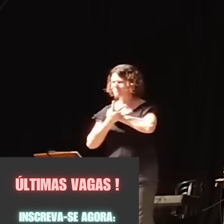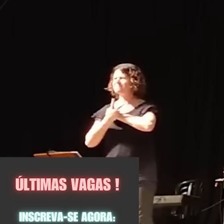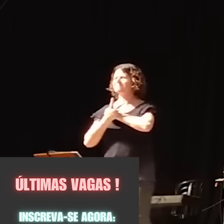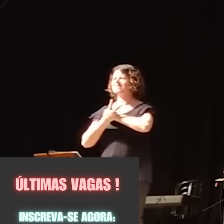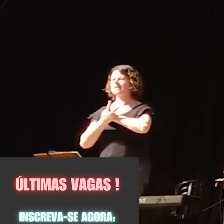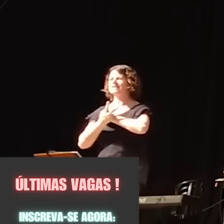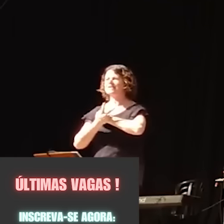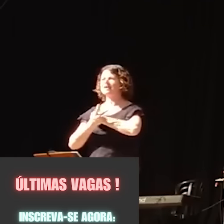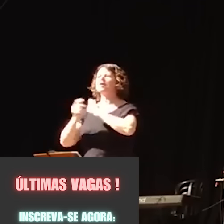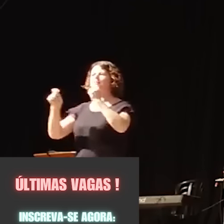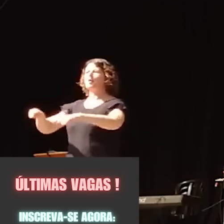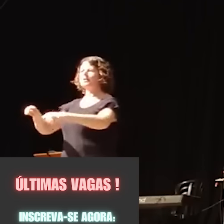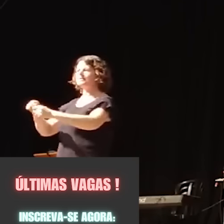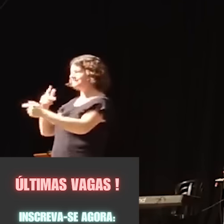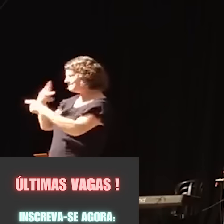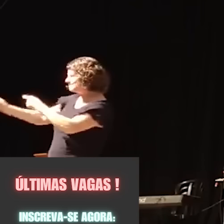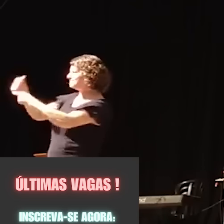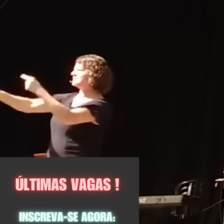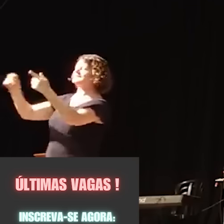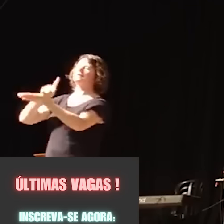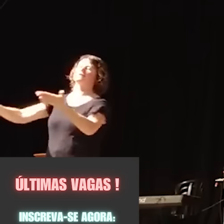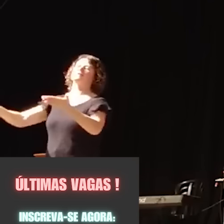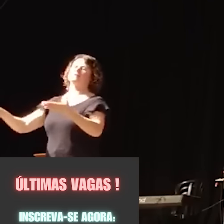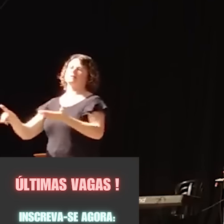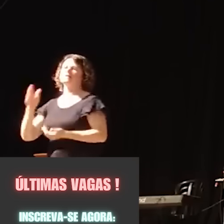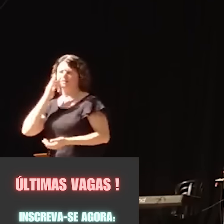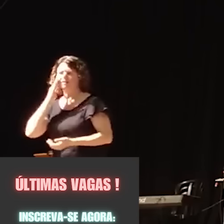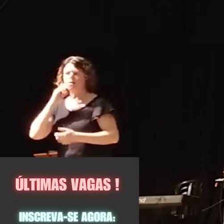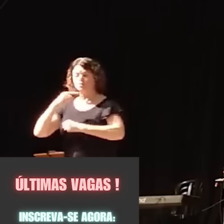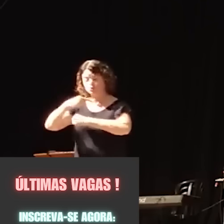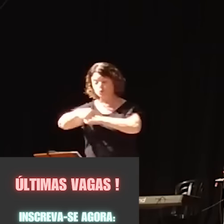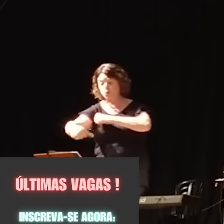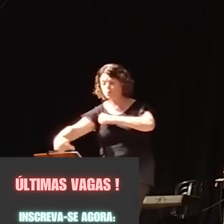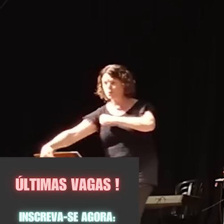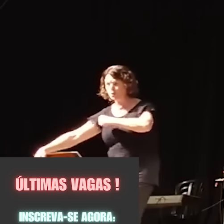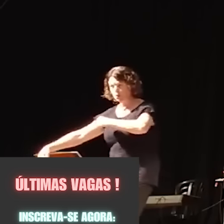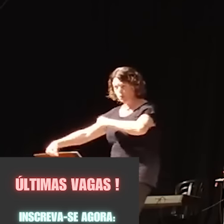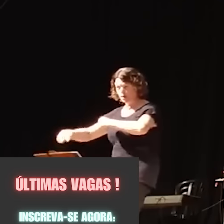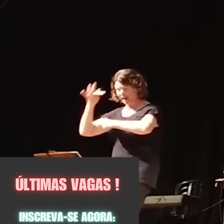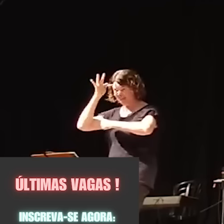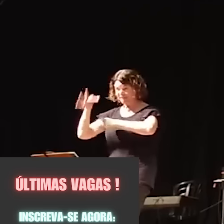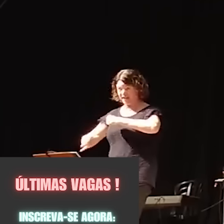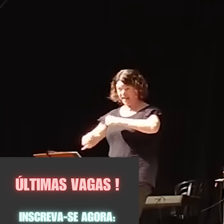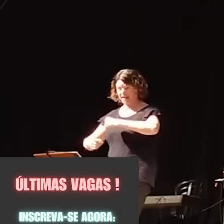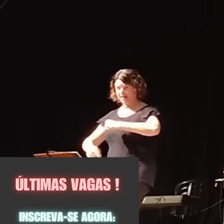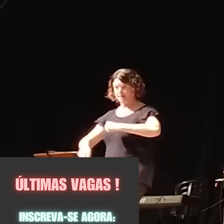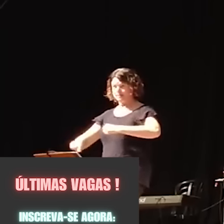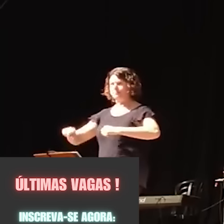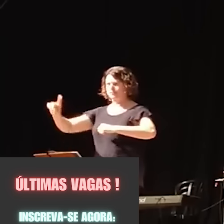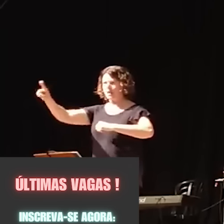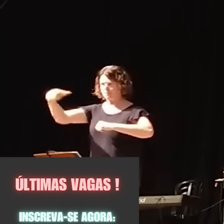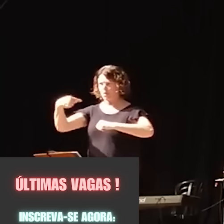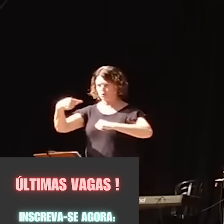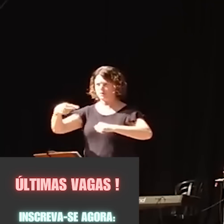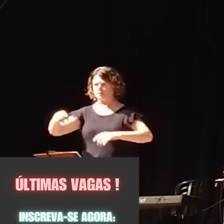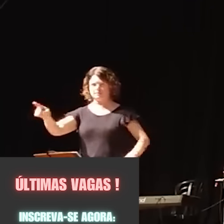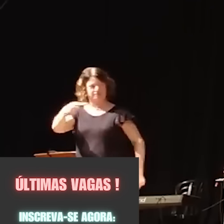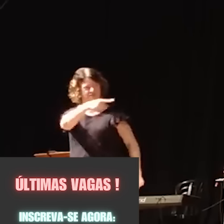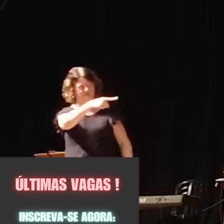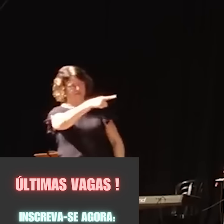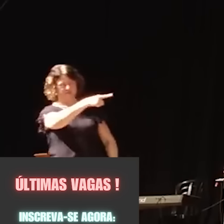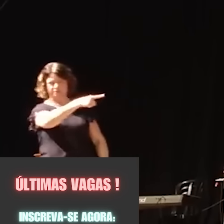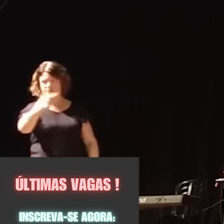maligno escudo da Fé imagina que isso aqui é meu escudo você tá olhando para mim aqui aponta o dedo para mim pode apontar como se fosse uma